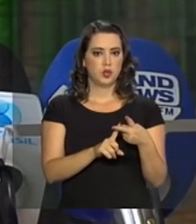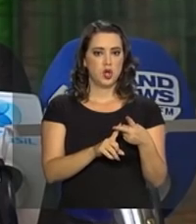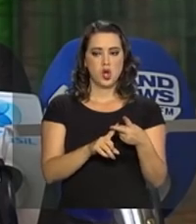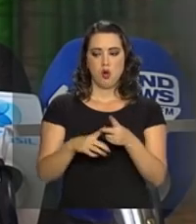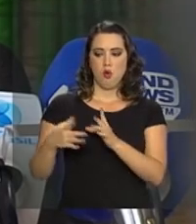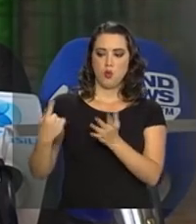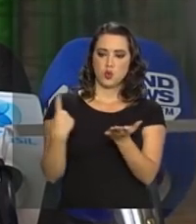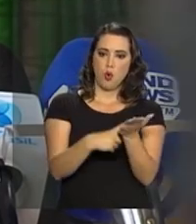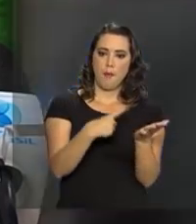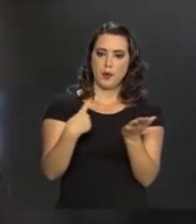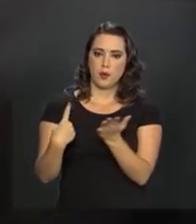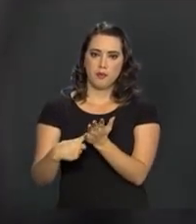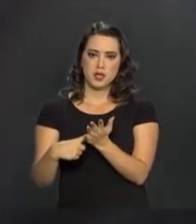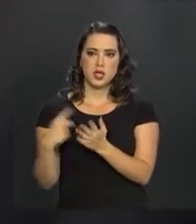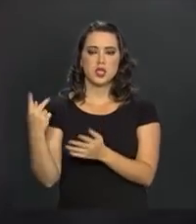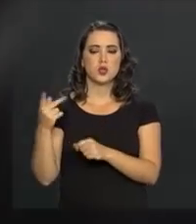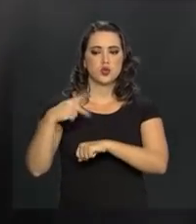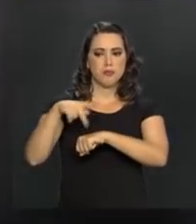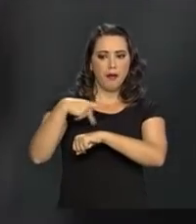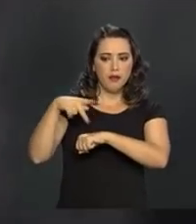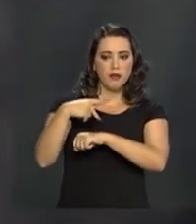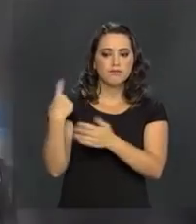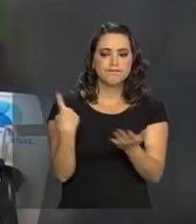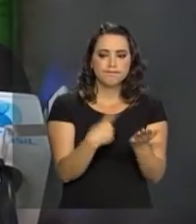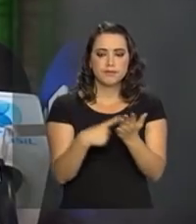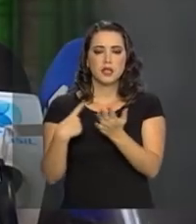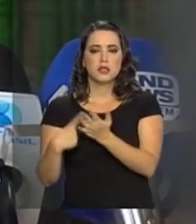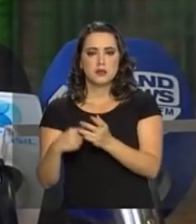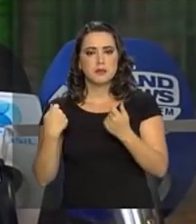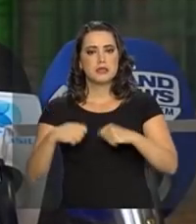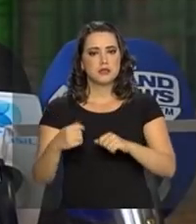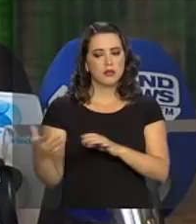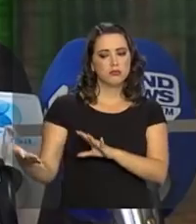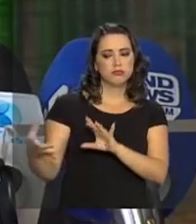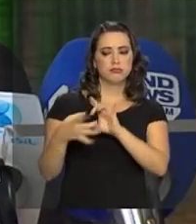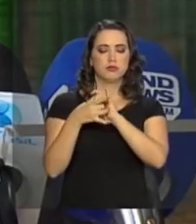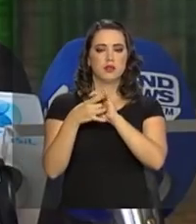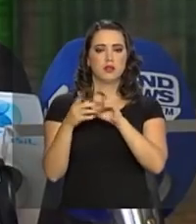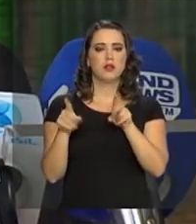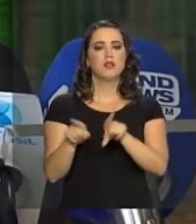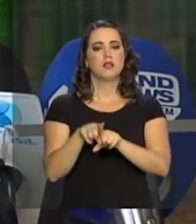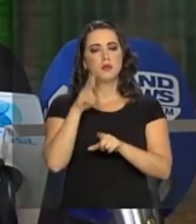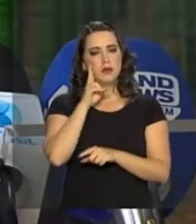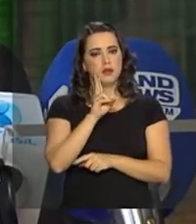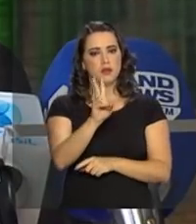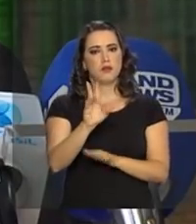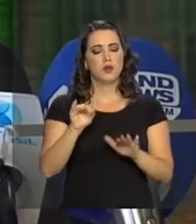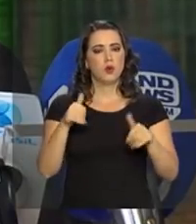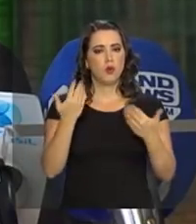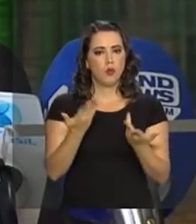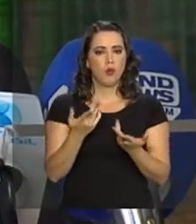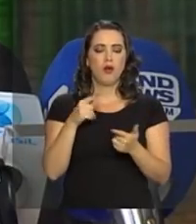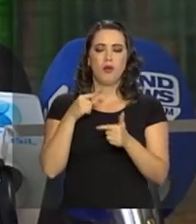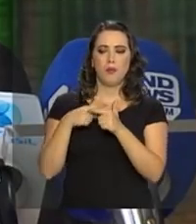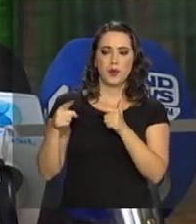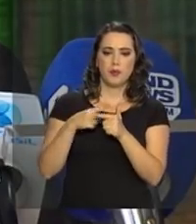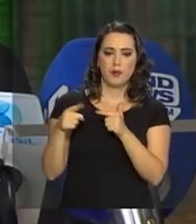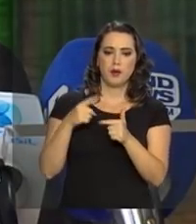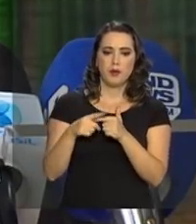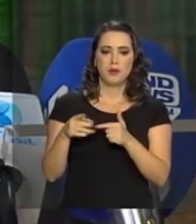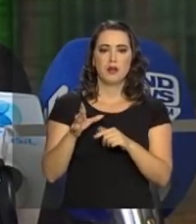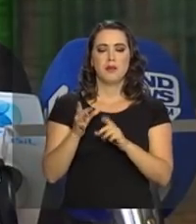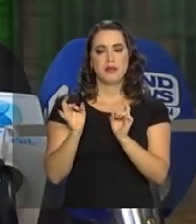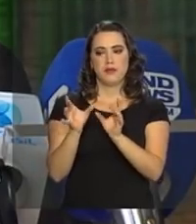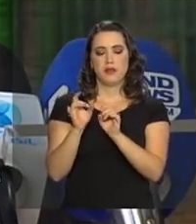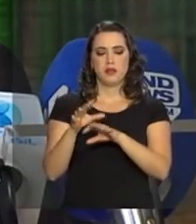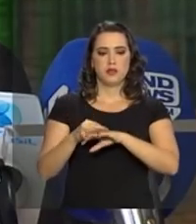Convênios, os acordos bilaterais que nós temos que ter, ver aí o posicionamento desse problema do mercado de